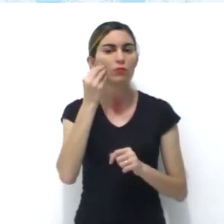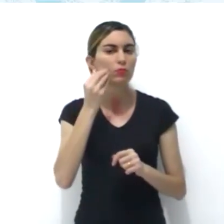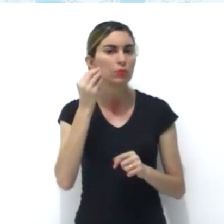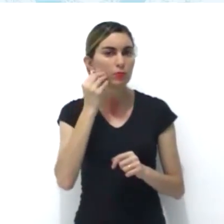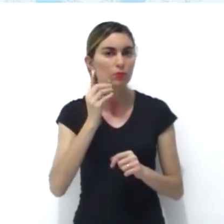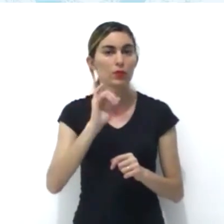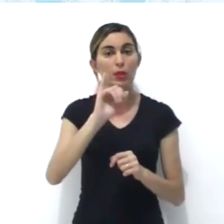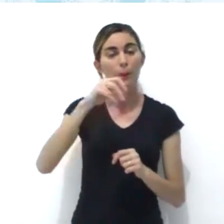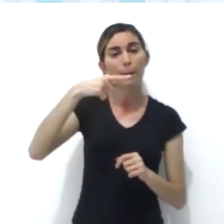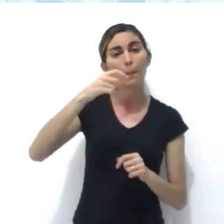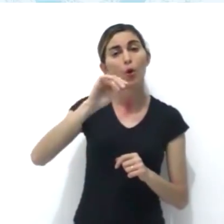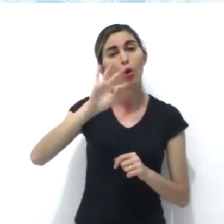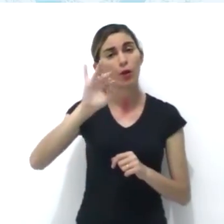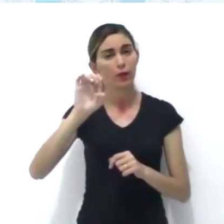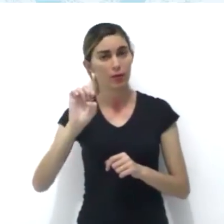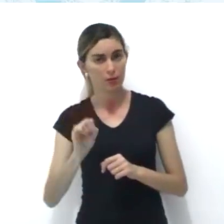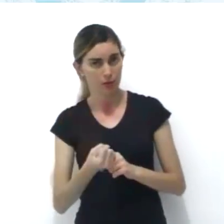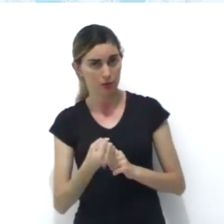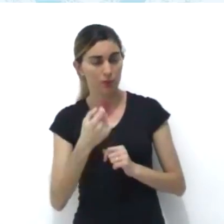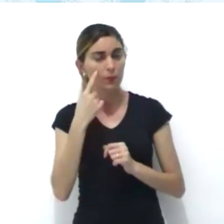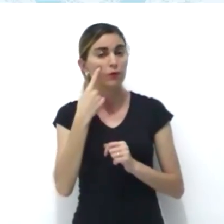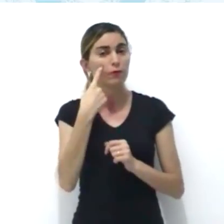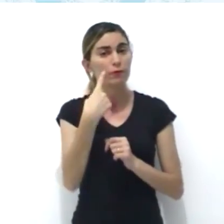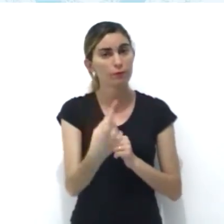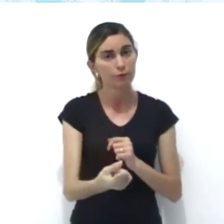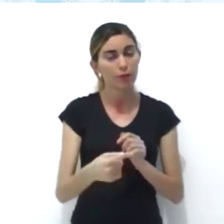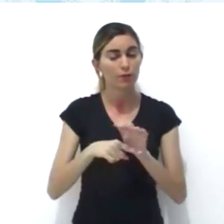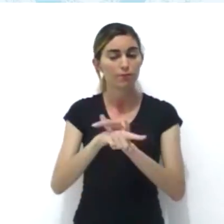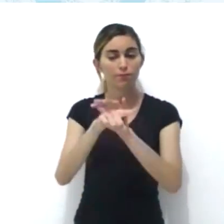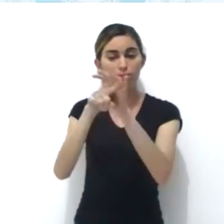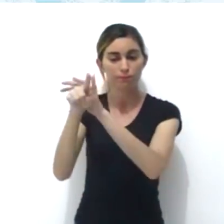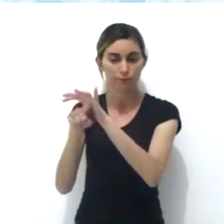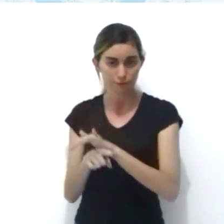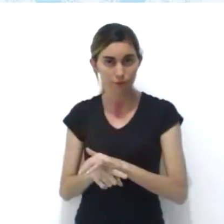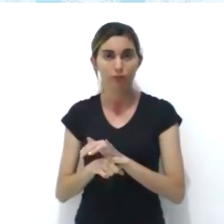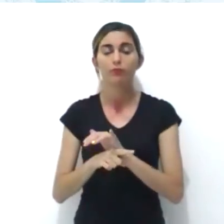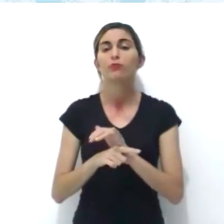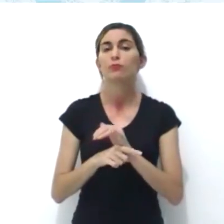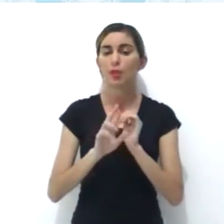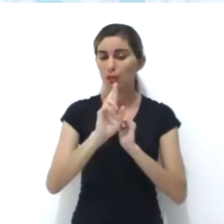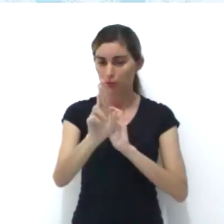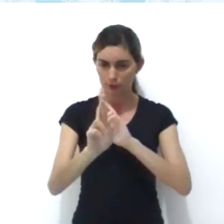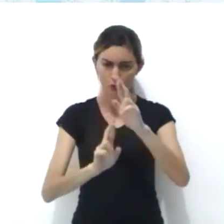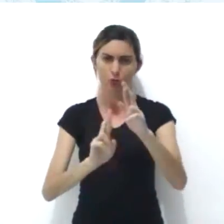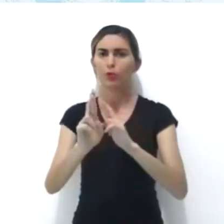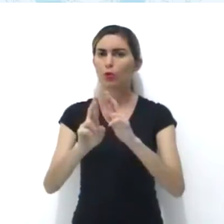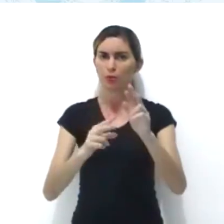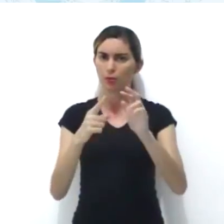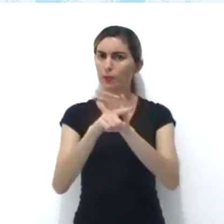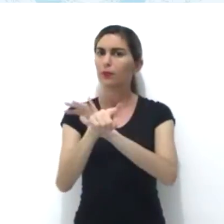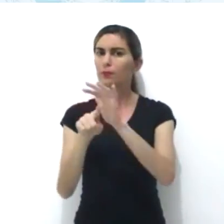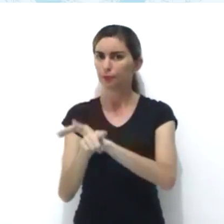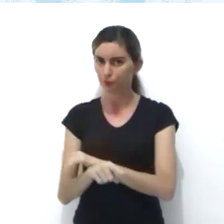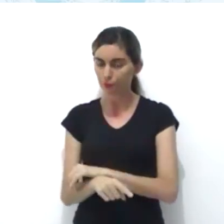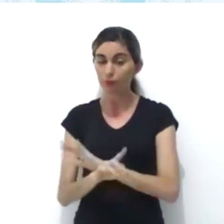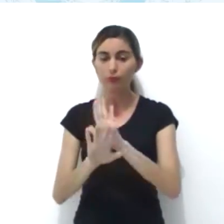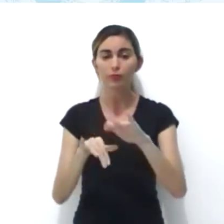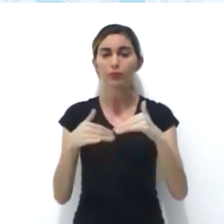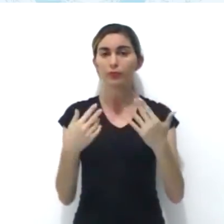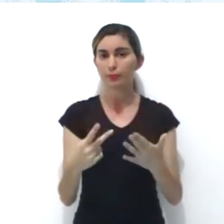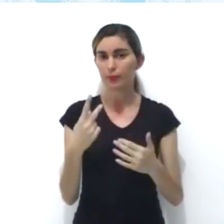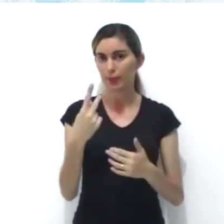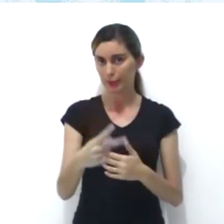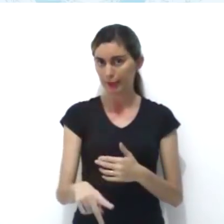numa suposição, numa hipótese, e a gente vai fazer essa pesquisa acontecer para responder aquela